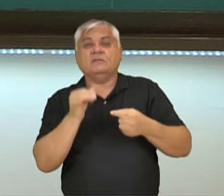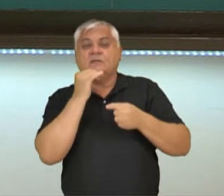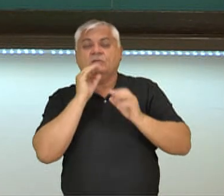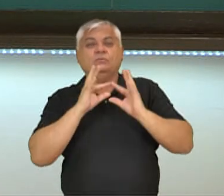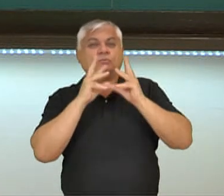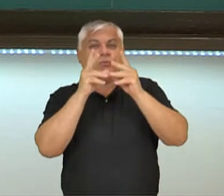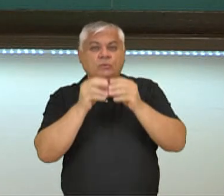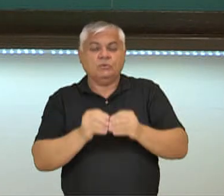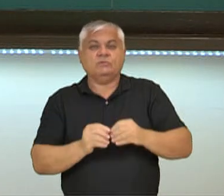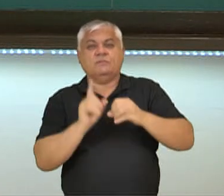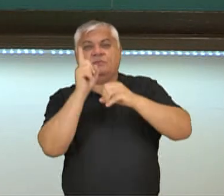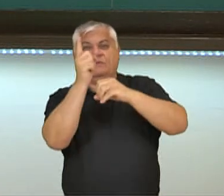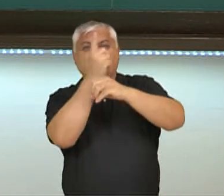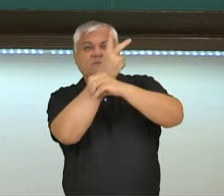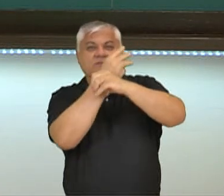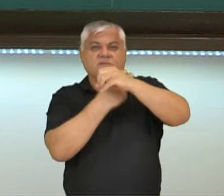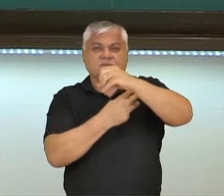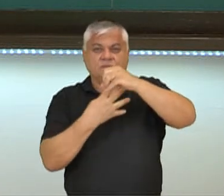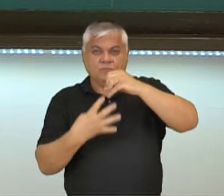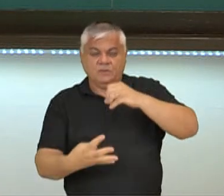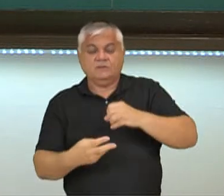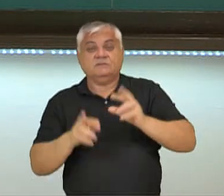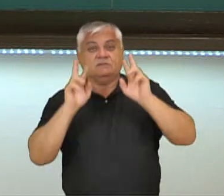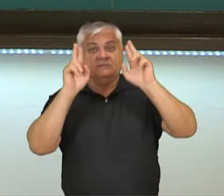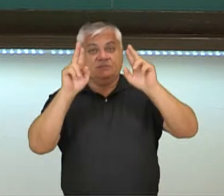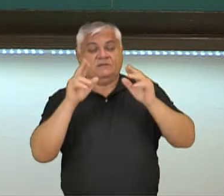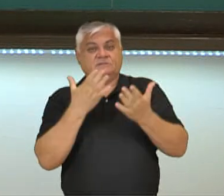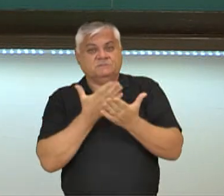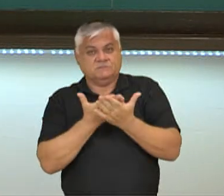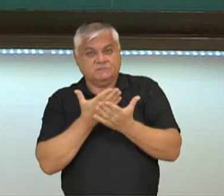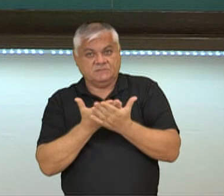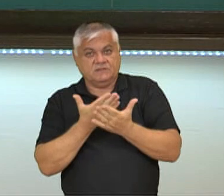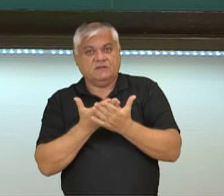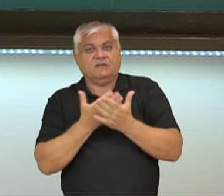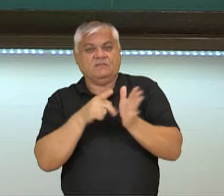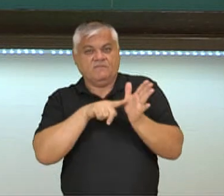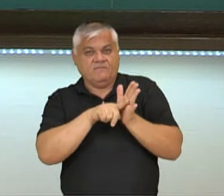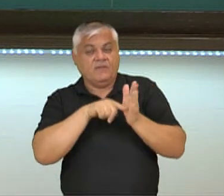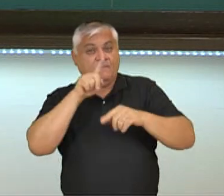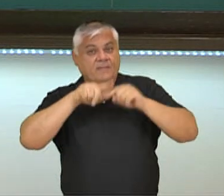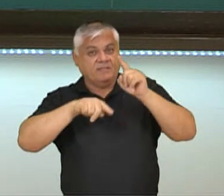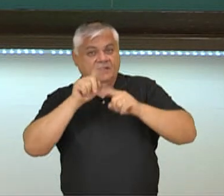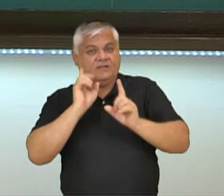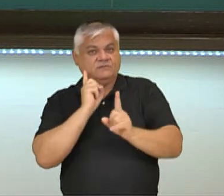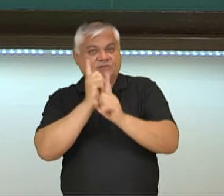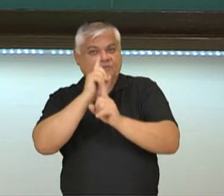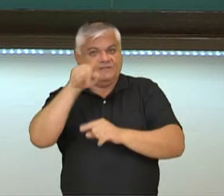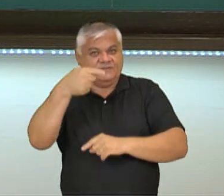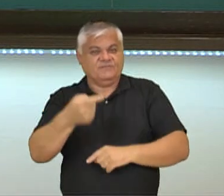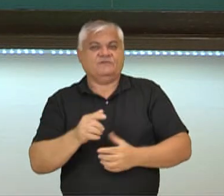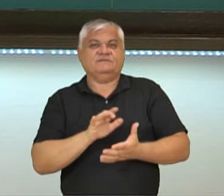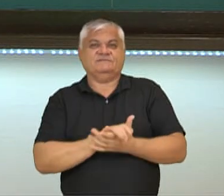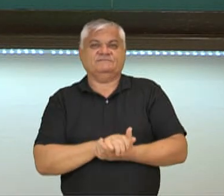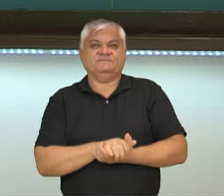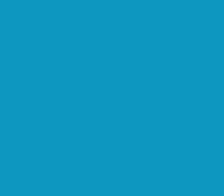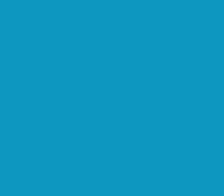em todos os quadrantes. Eu espero que vocês continuem fazendo, verifiquem lá o material, a gente se vê na próxima aula.